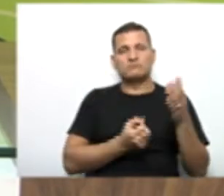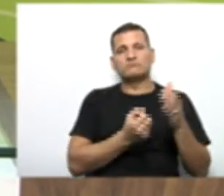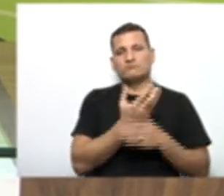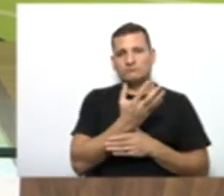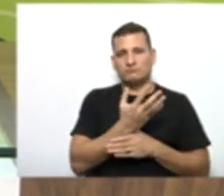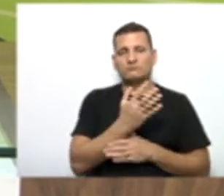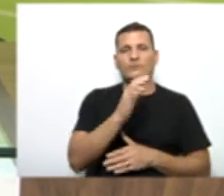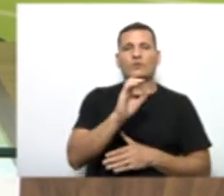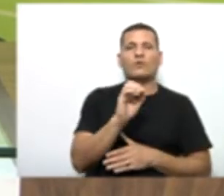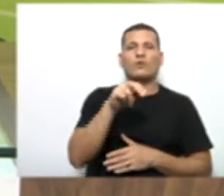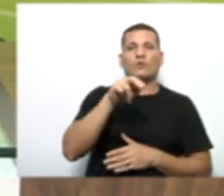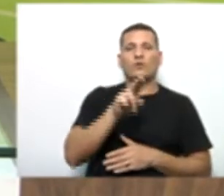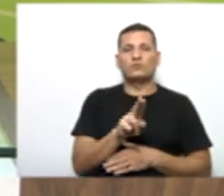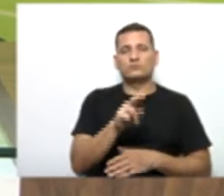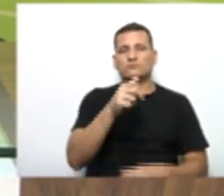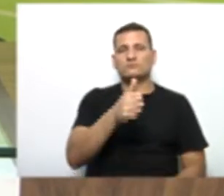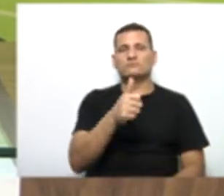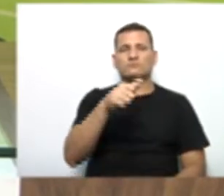né, em